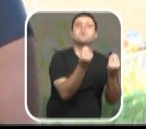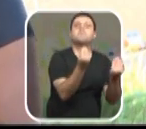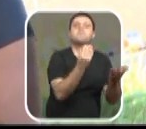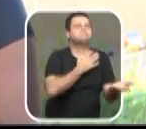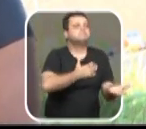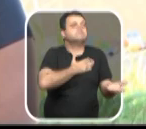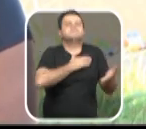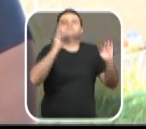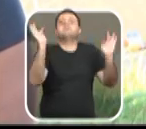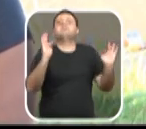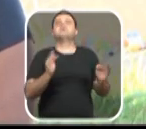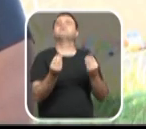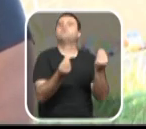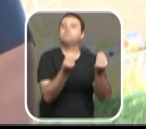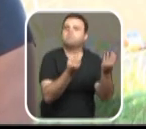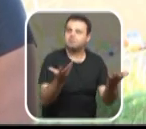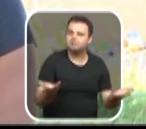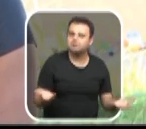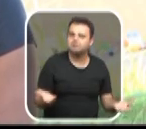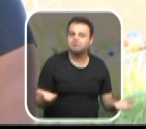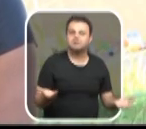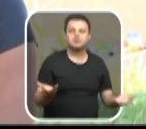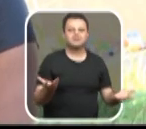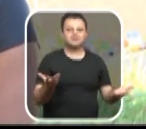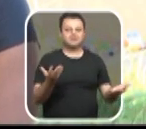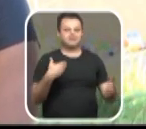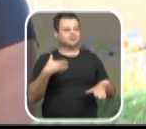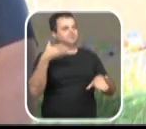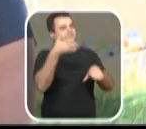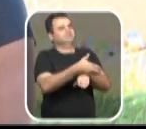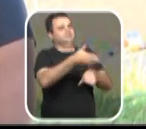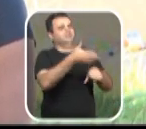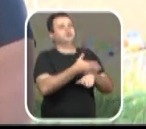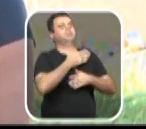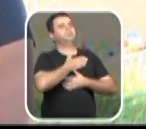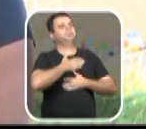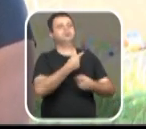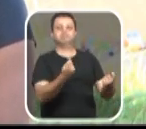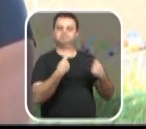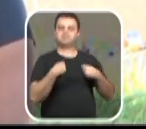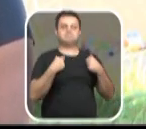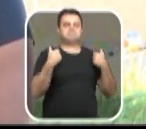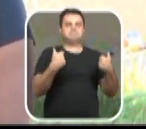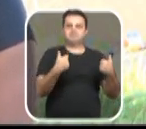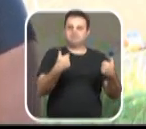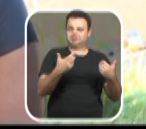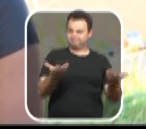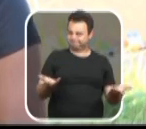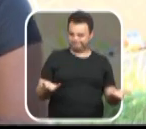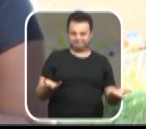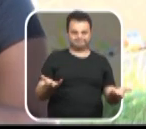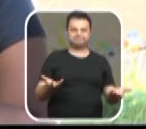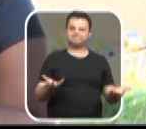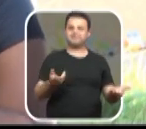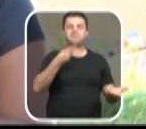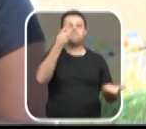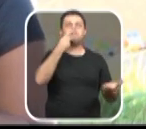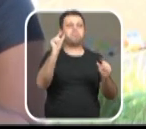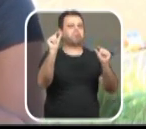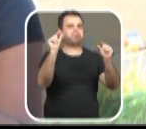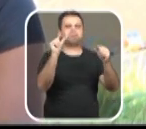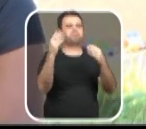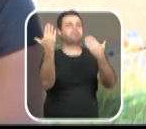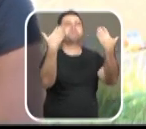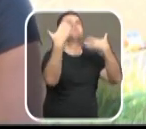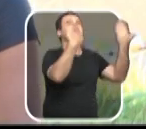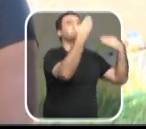escola um ambiente que seja feliz, que seja agradável, né? Eu não acho que a escola precisa, na verdade assim, nem que eu não acho, eu